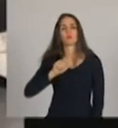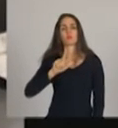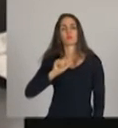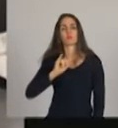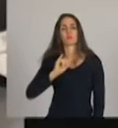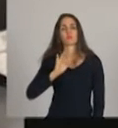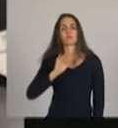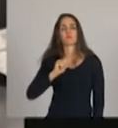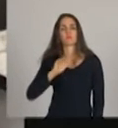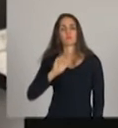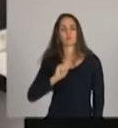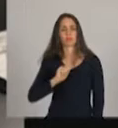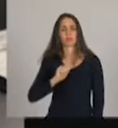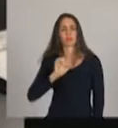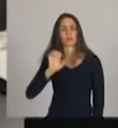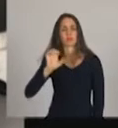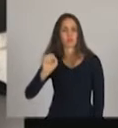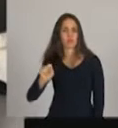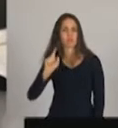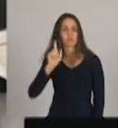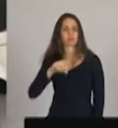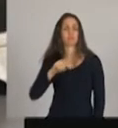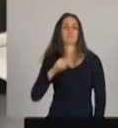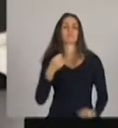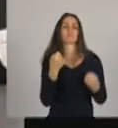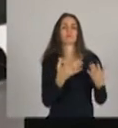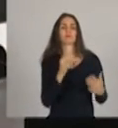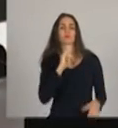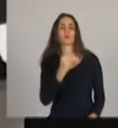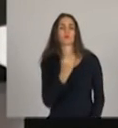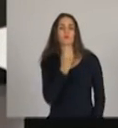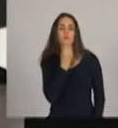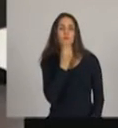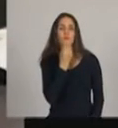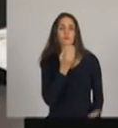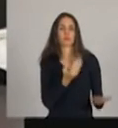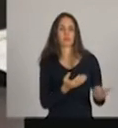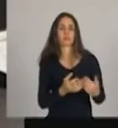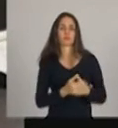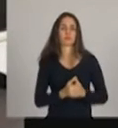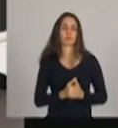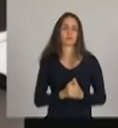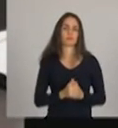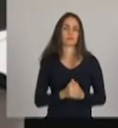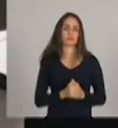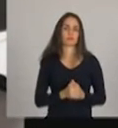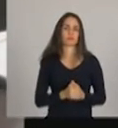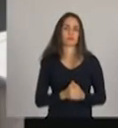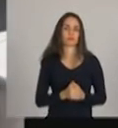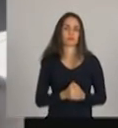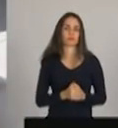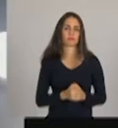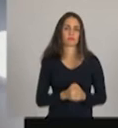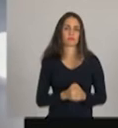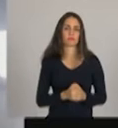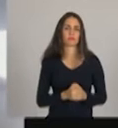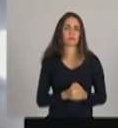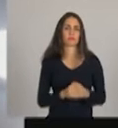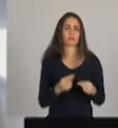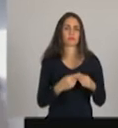originalmente e vulgo oportunidades. Então, eu gostaria, nesse momento, de relatar